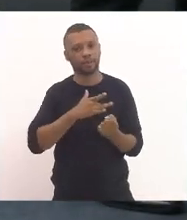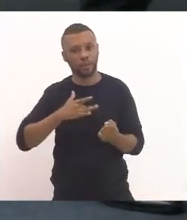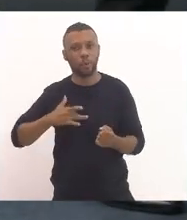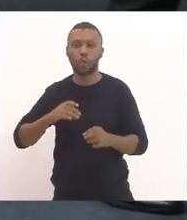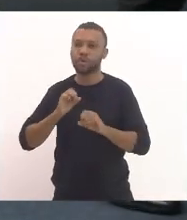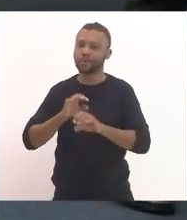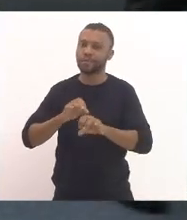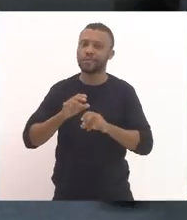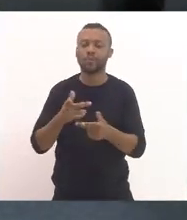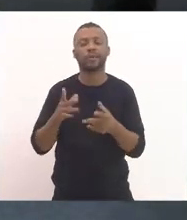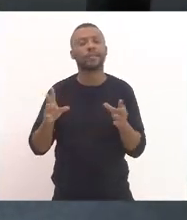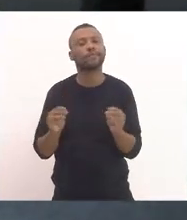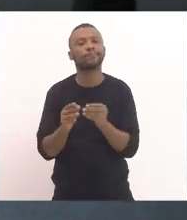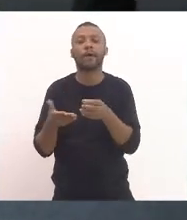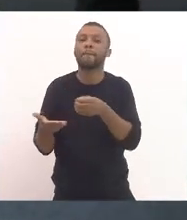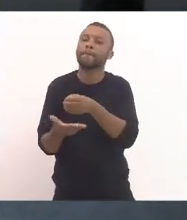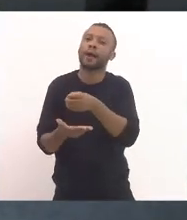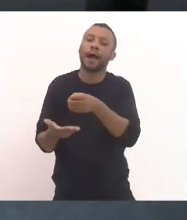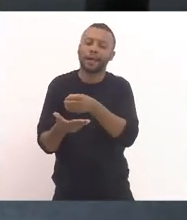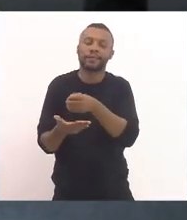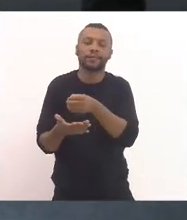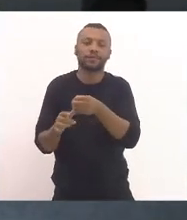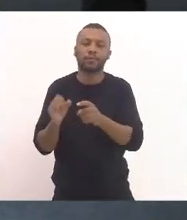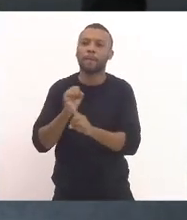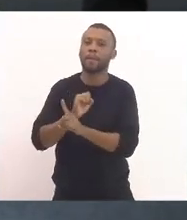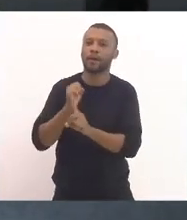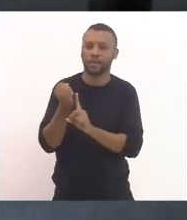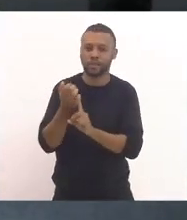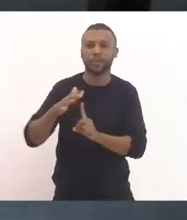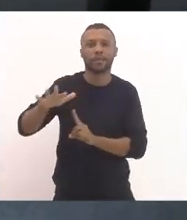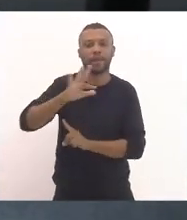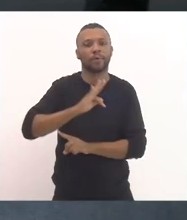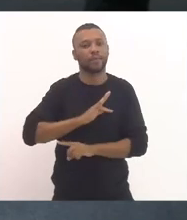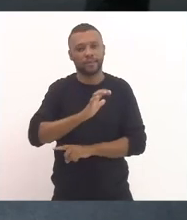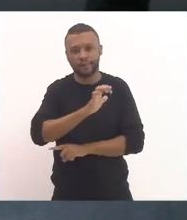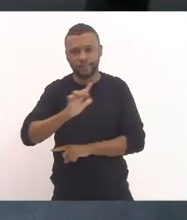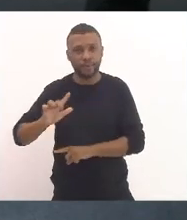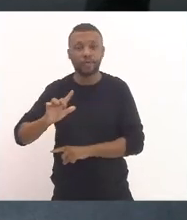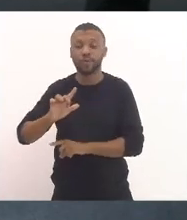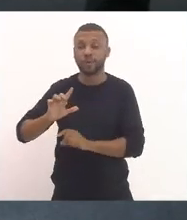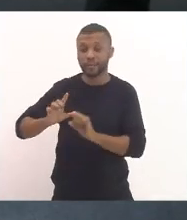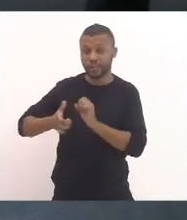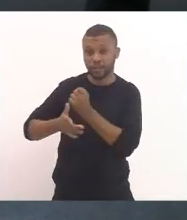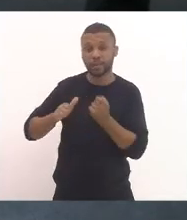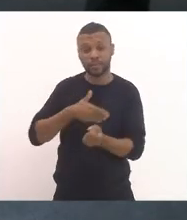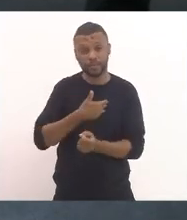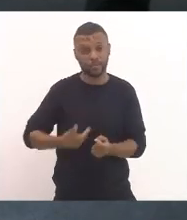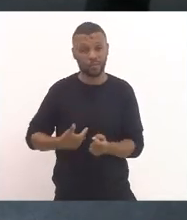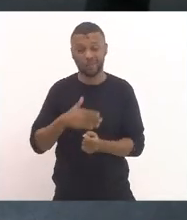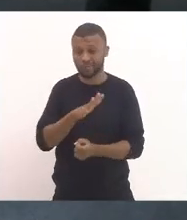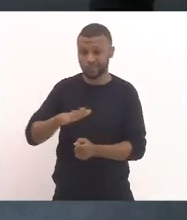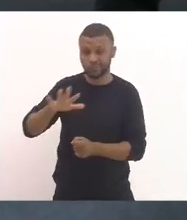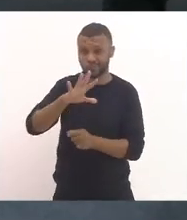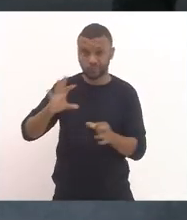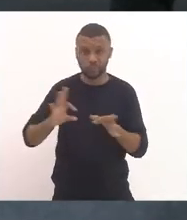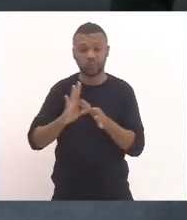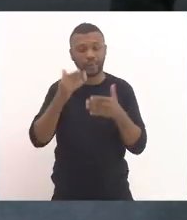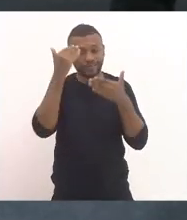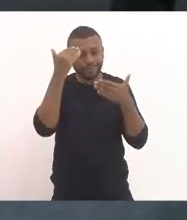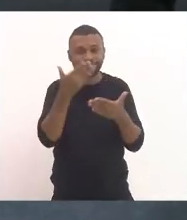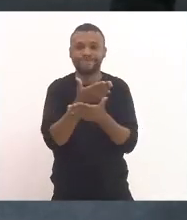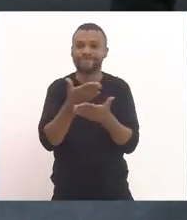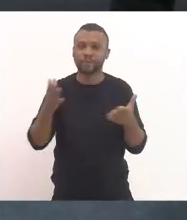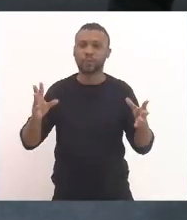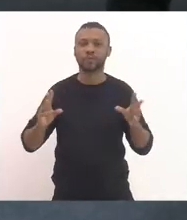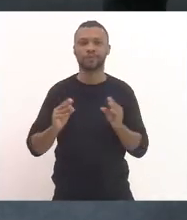bases são são Pilares de uma sociedade e a polícia civil EA Segurança Pública mundo todo e faz parte então aquele agradecer a todos